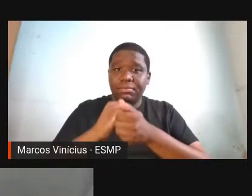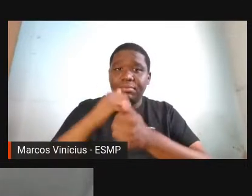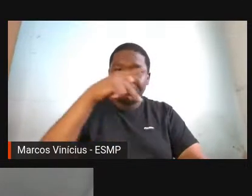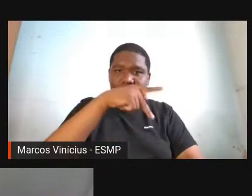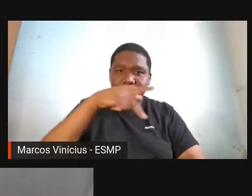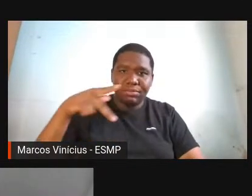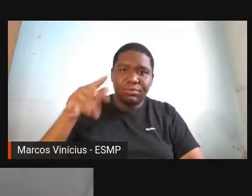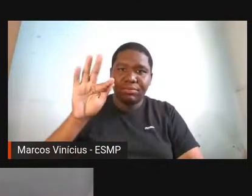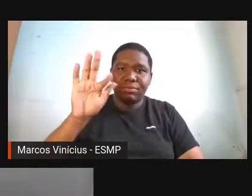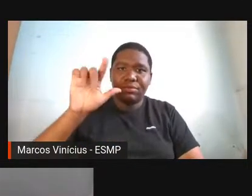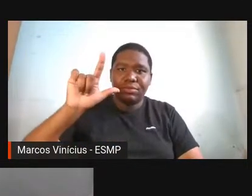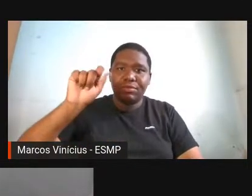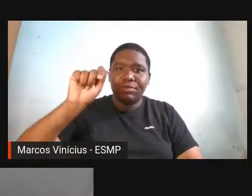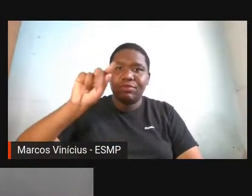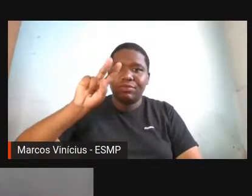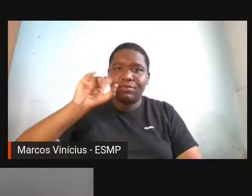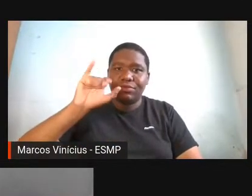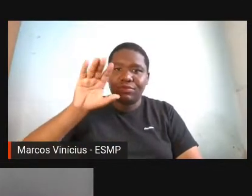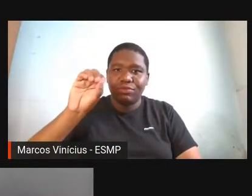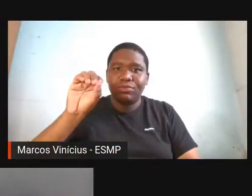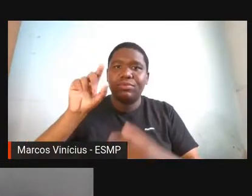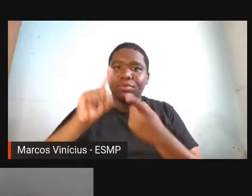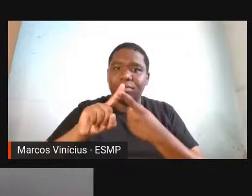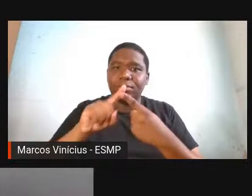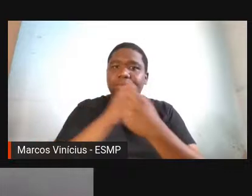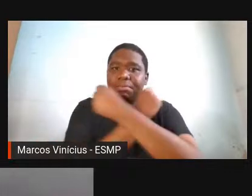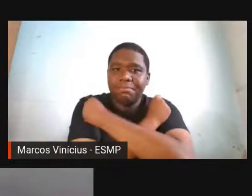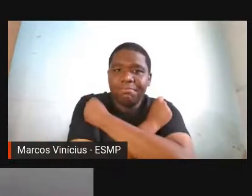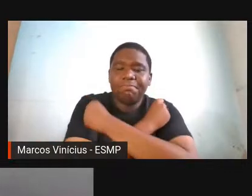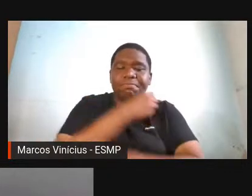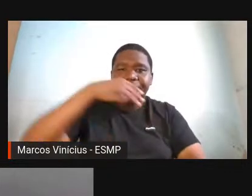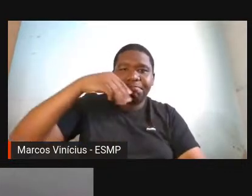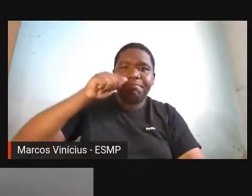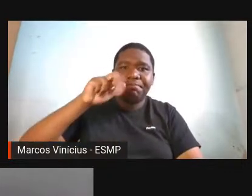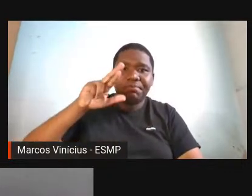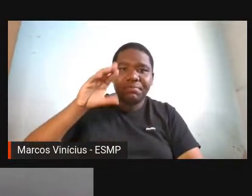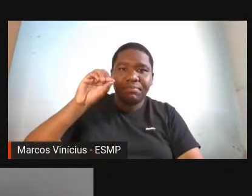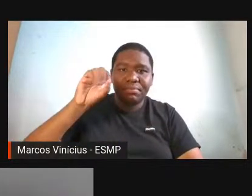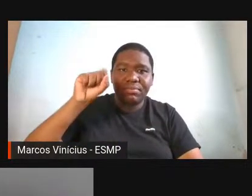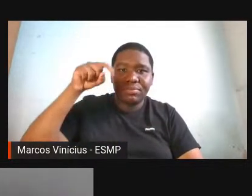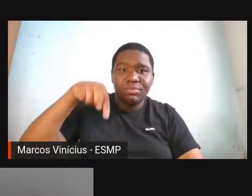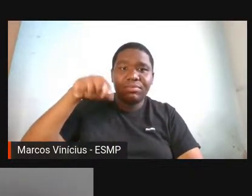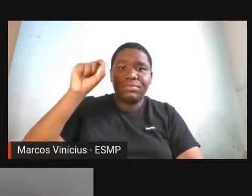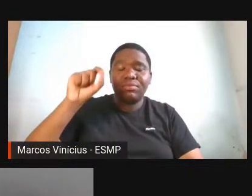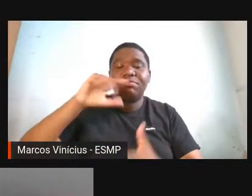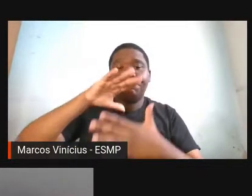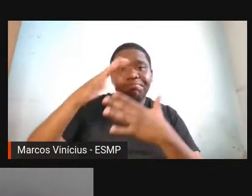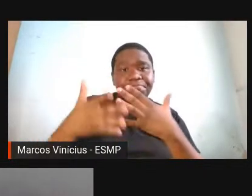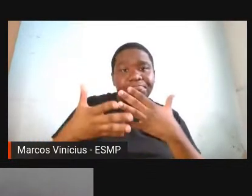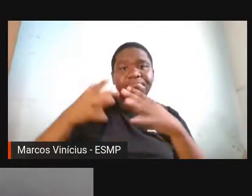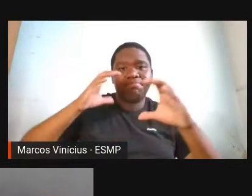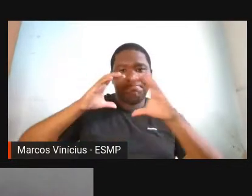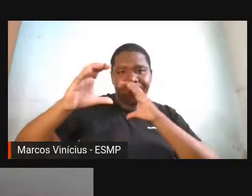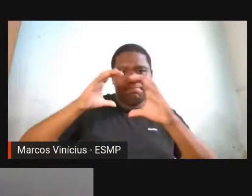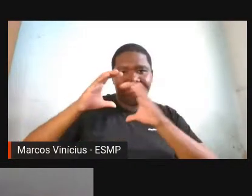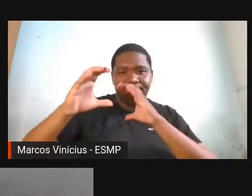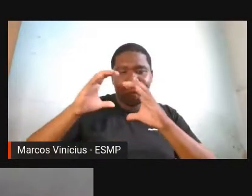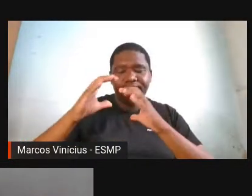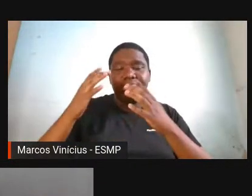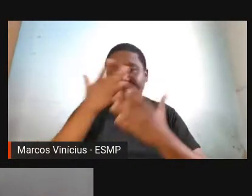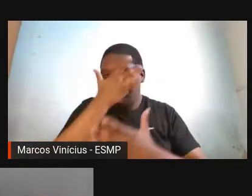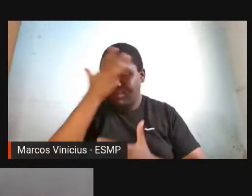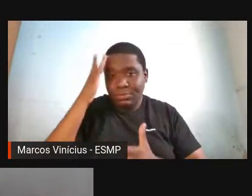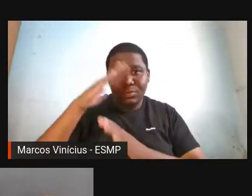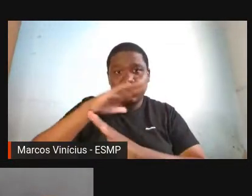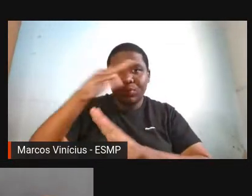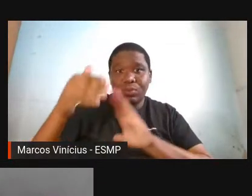Valente. Um abraço também carinhoso a Marcos, que está fazendo a linguagem, a comunicação em Libras, para todos e